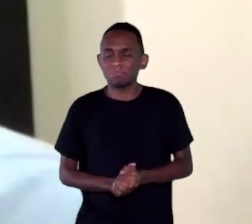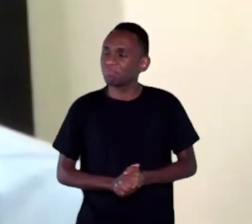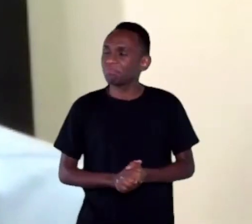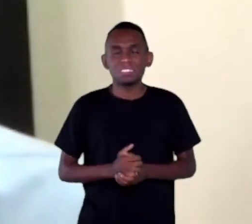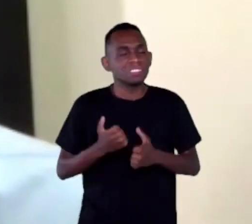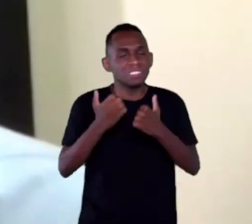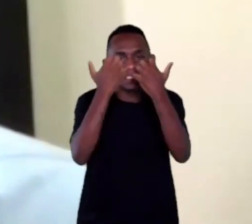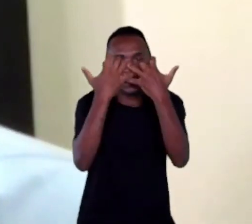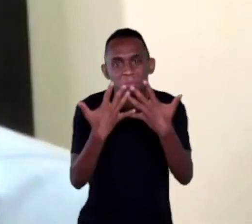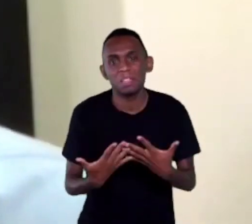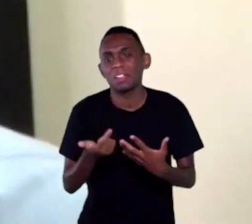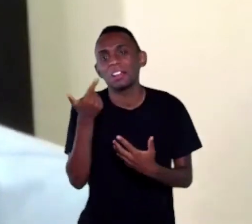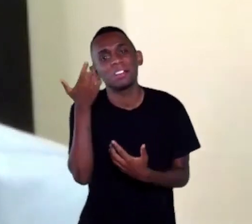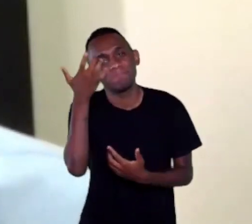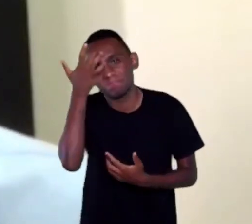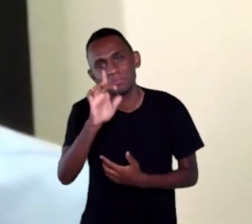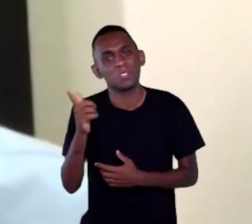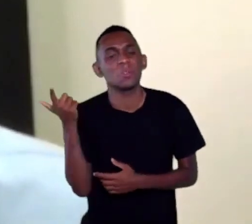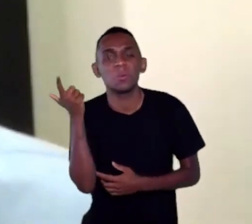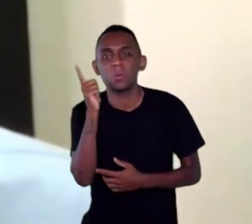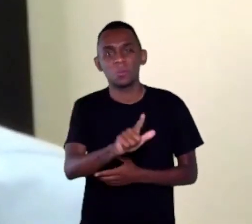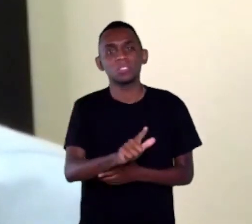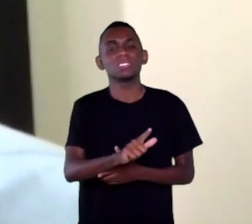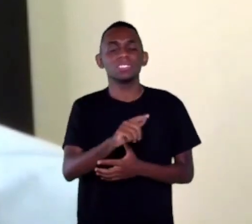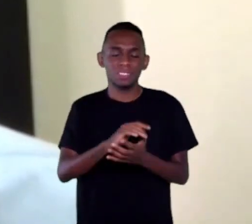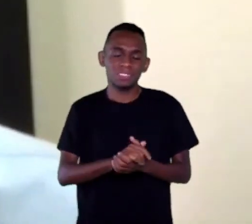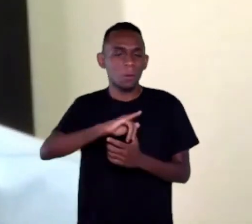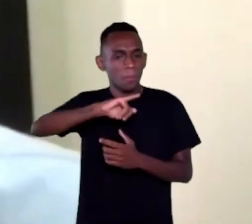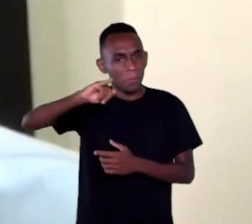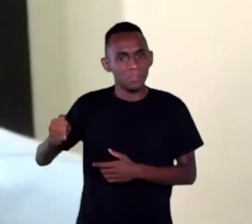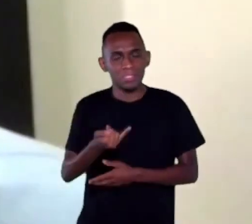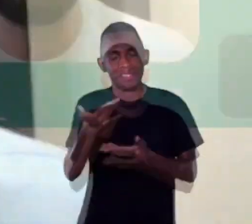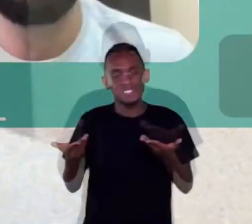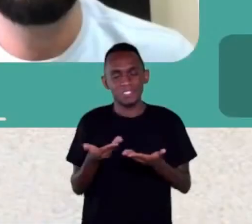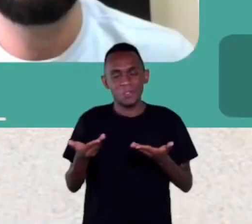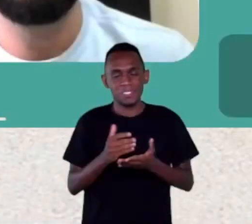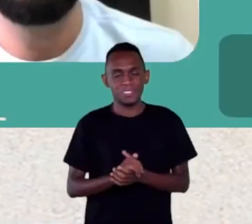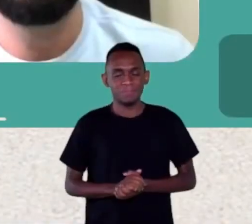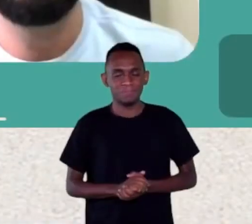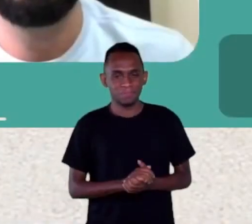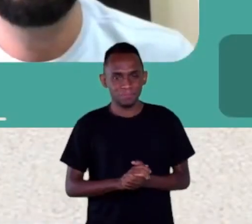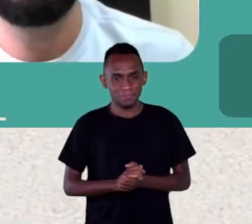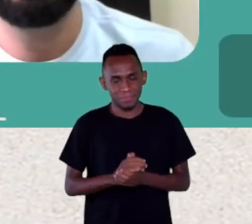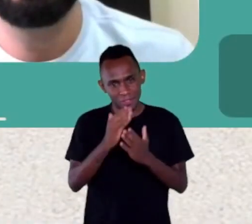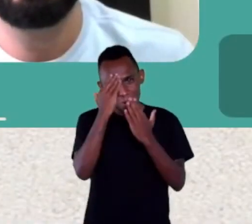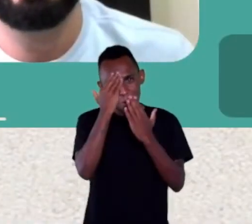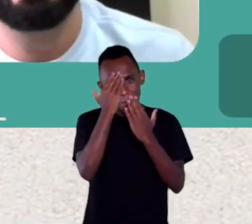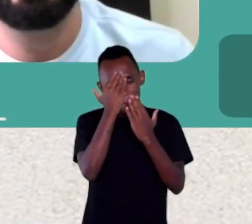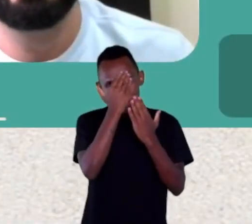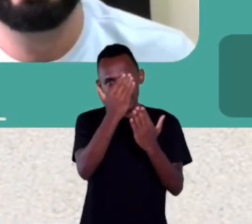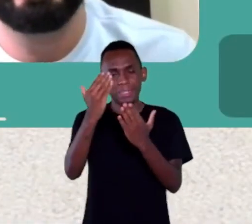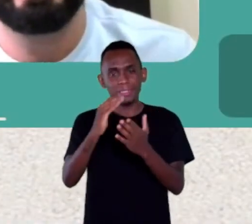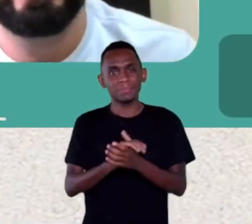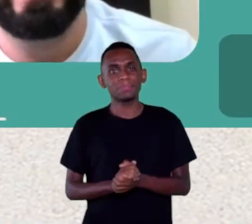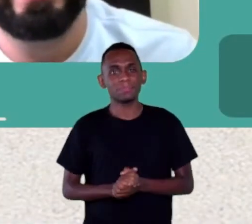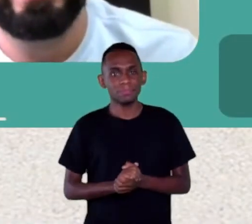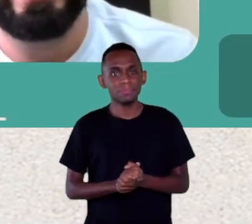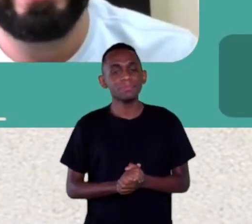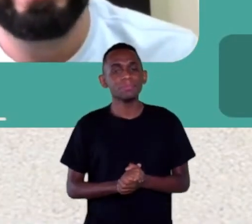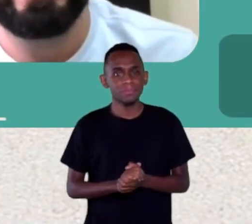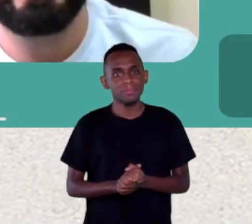palavras para agradecer essa abertura que vocês estão me dando. Muito obrigada pelas palavras, Magela